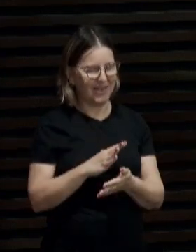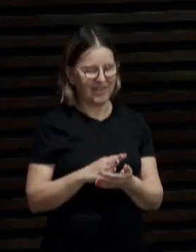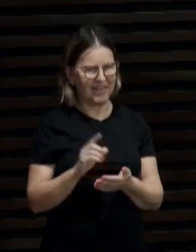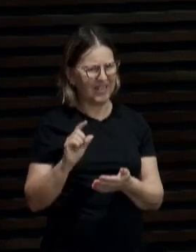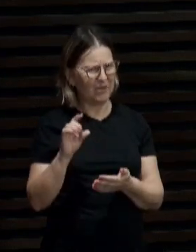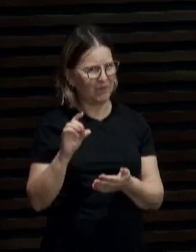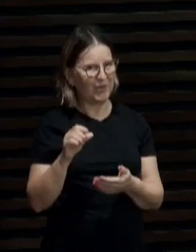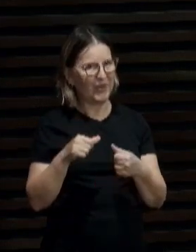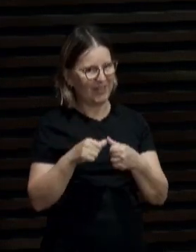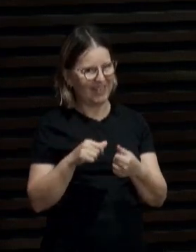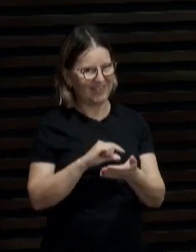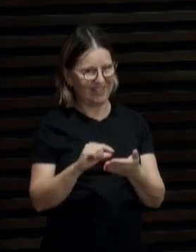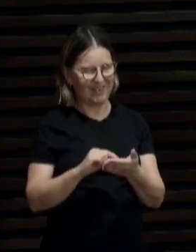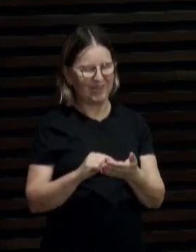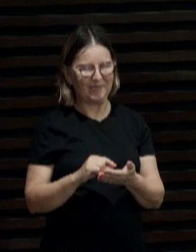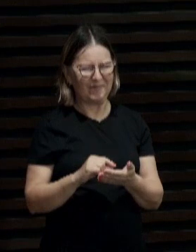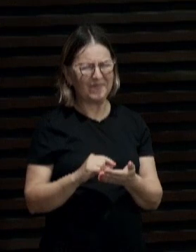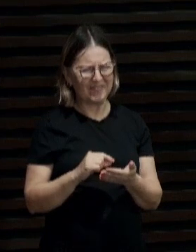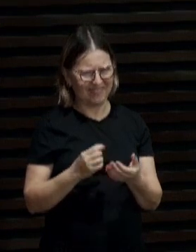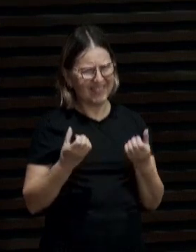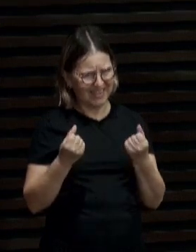verso, vamos ler a carta toda?